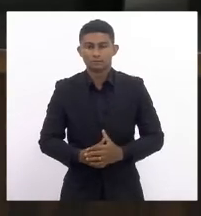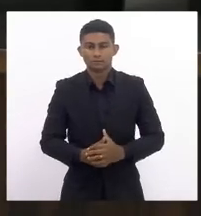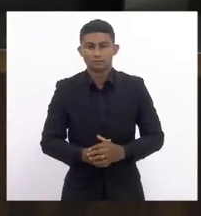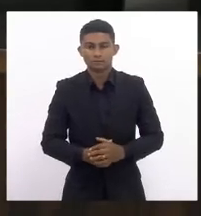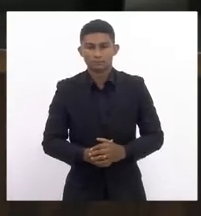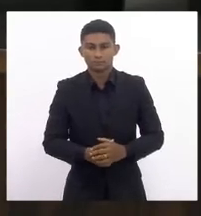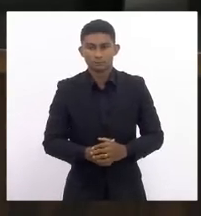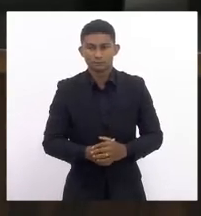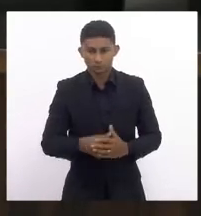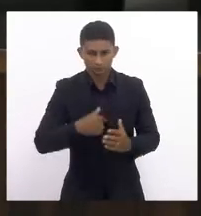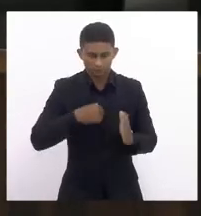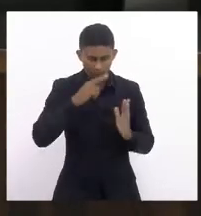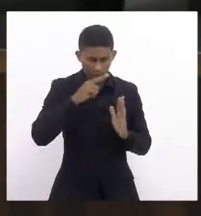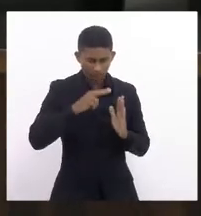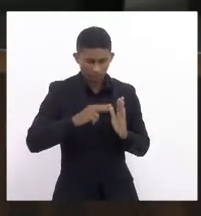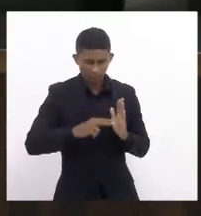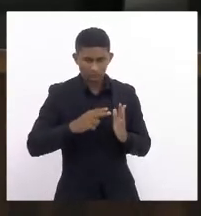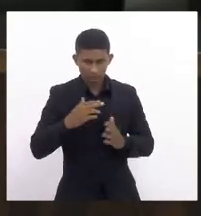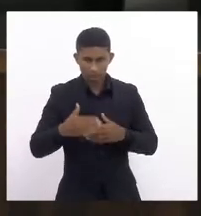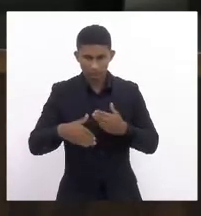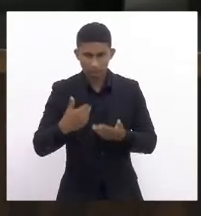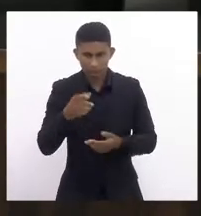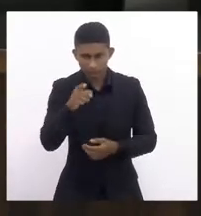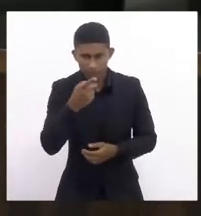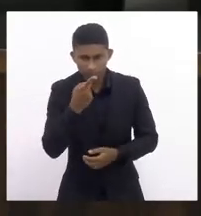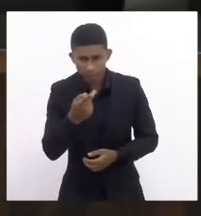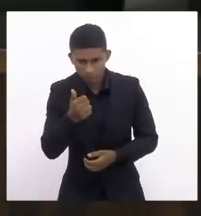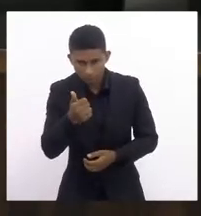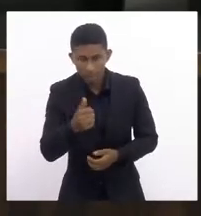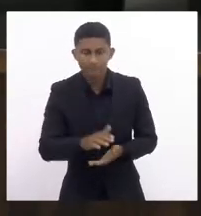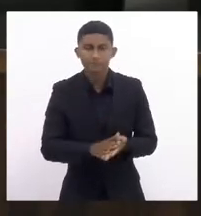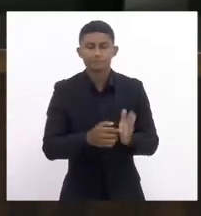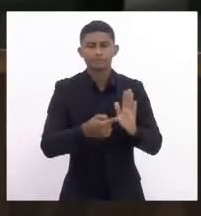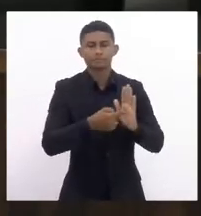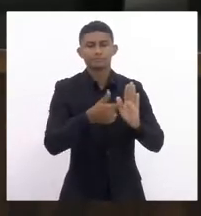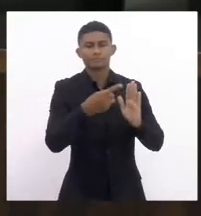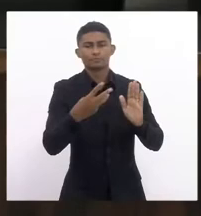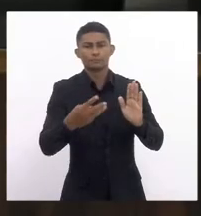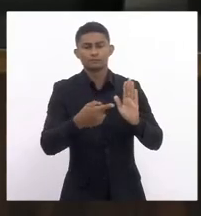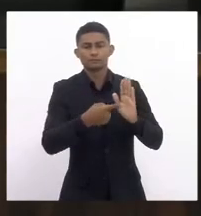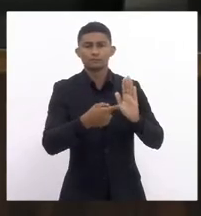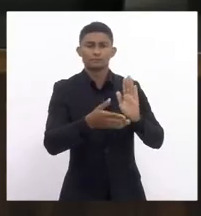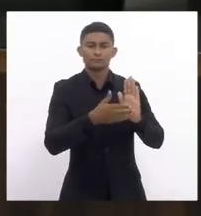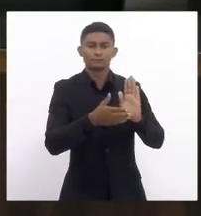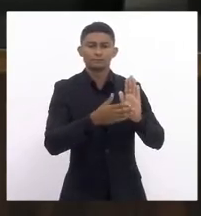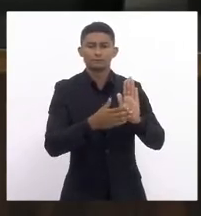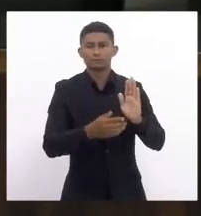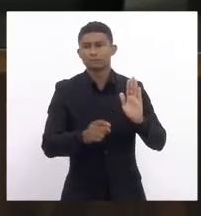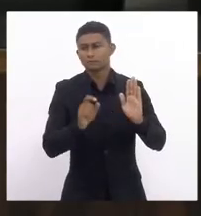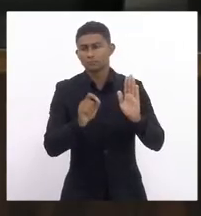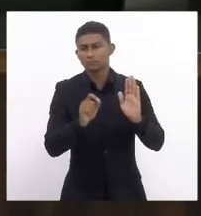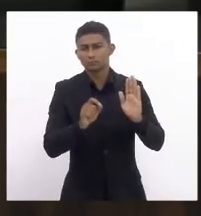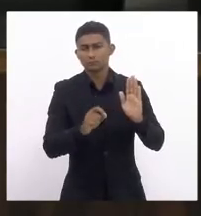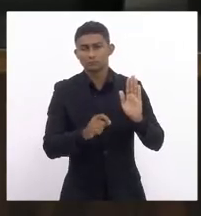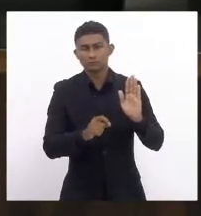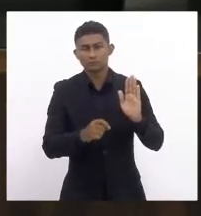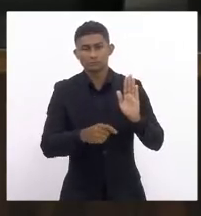Deixa eu cantar e depois Vossa Excelência terá, tá? 23º da pauta. Veto total aposto ao projeto de